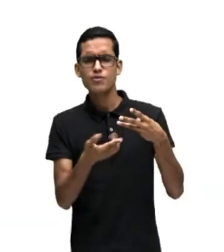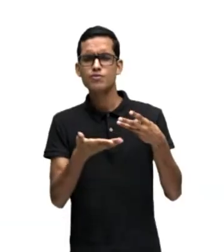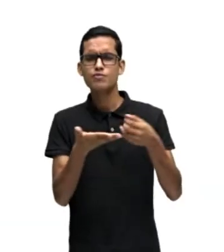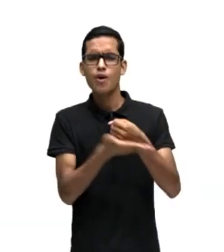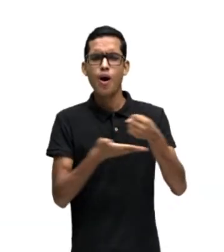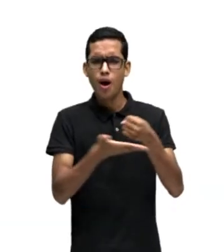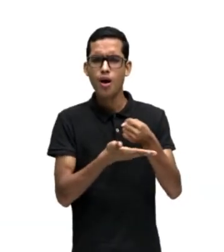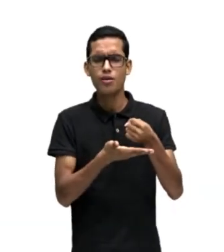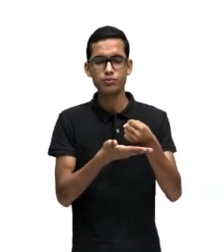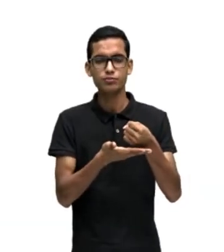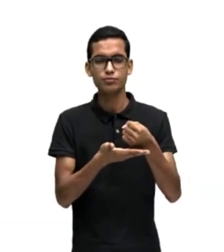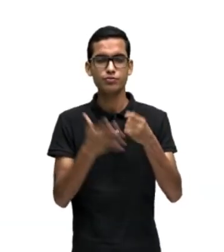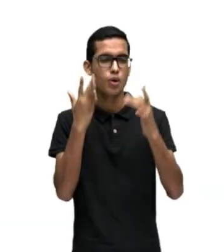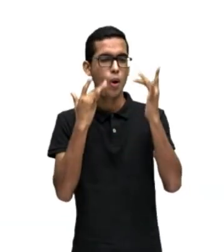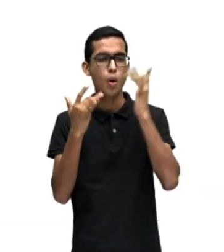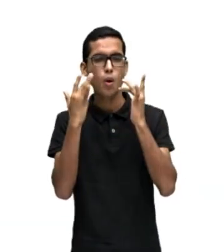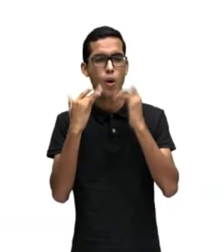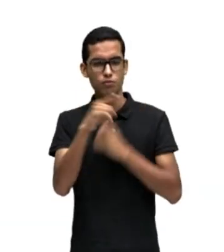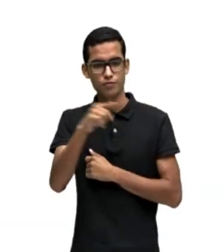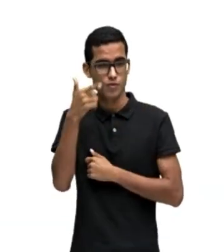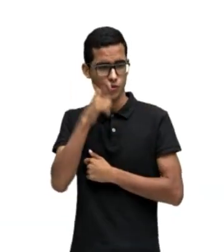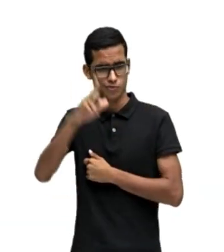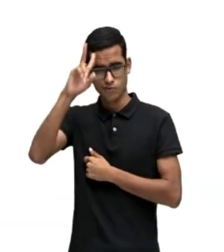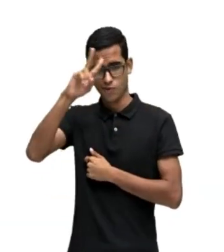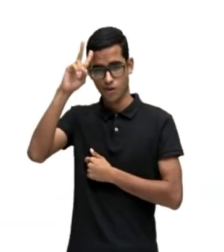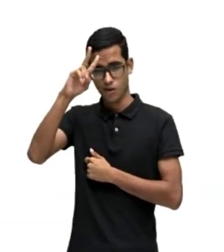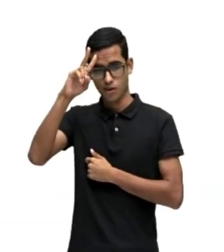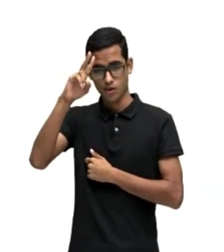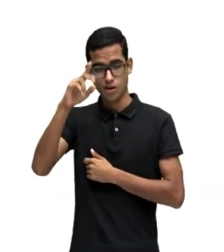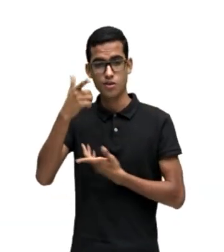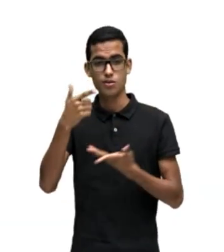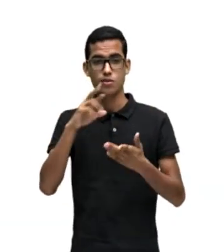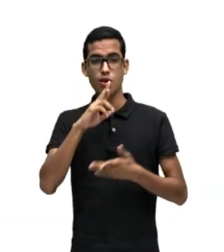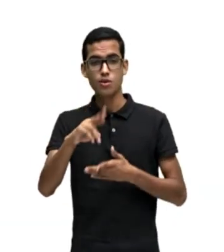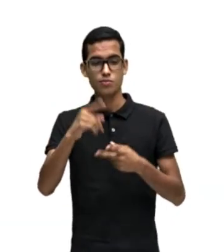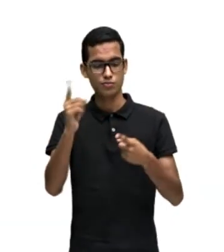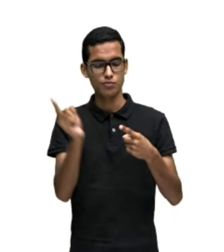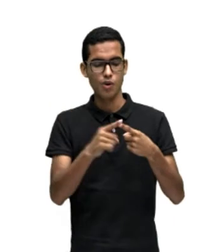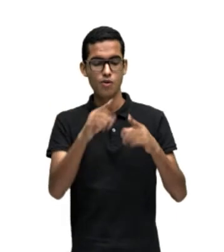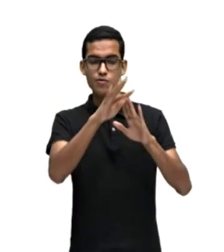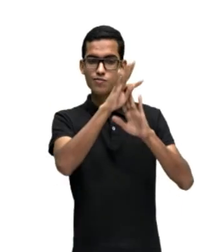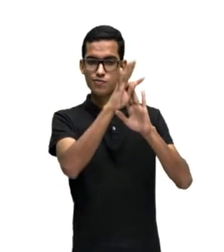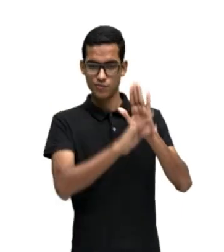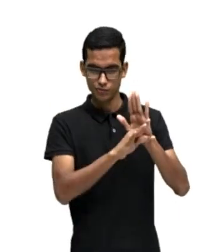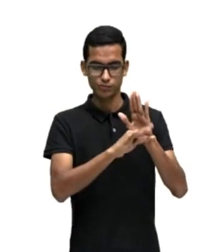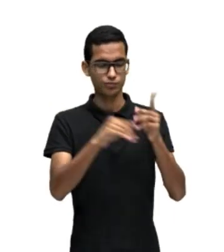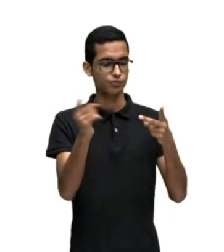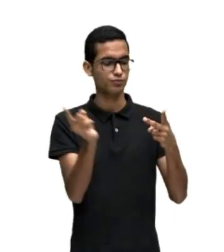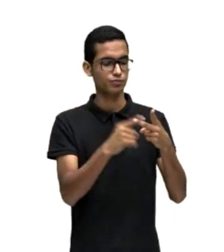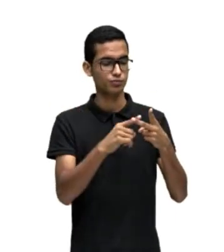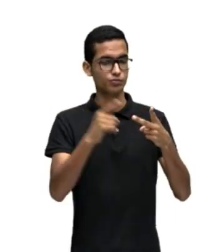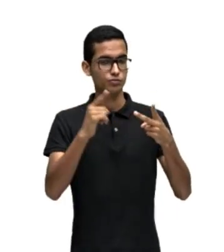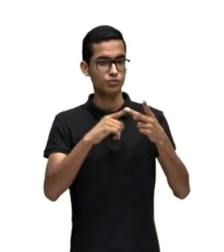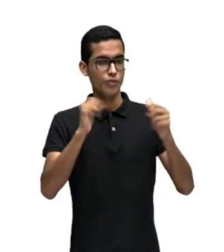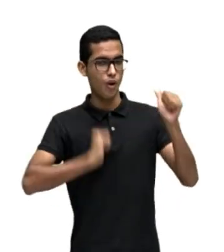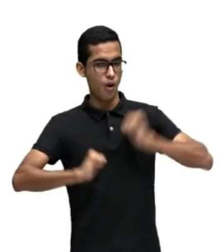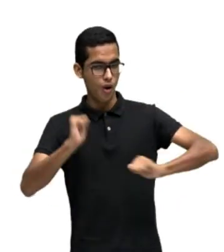teatro? Vamos ver se vocês conseguiram lembrar. A nossa resposta é o texto, o ator e